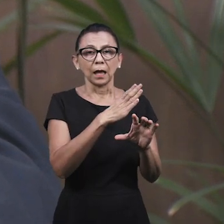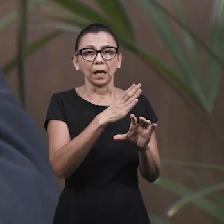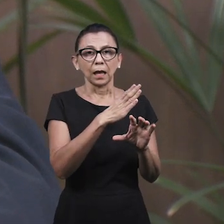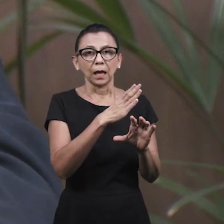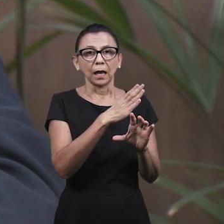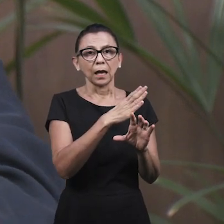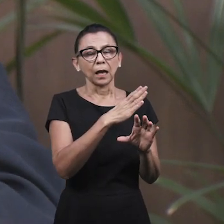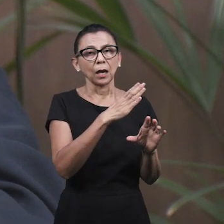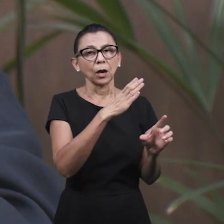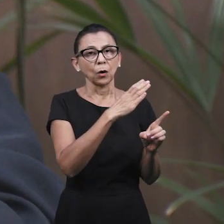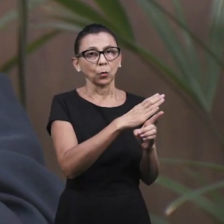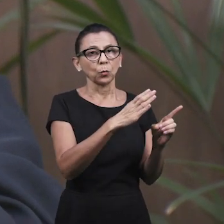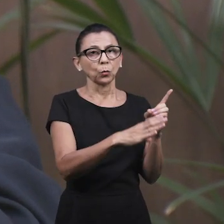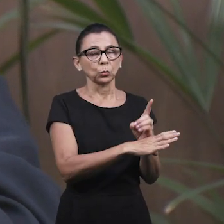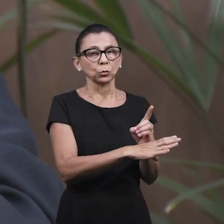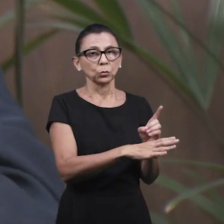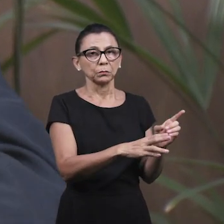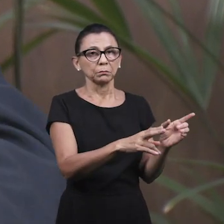taxativo. Então, o seguinte,